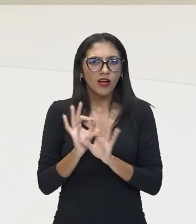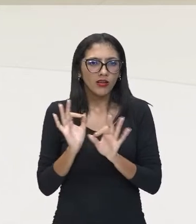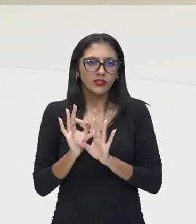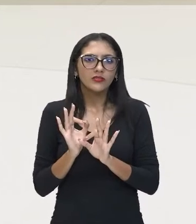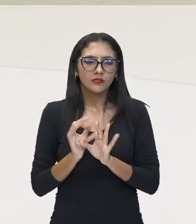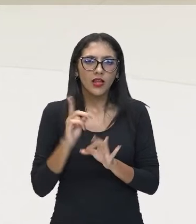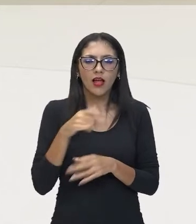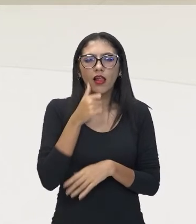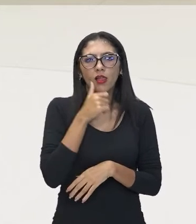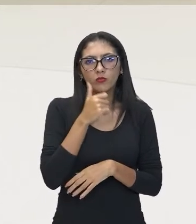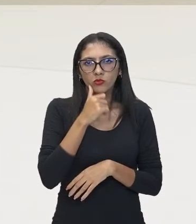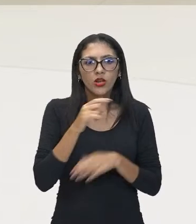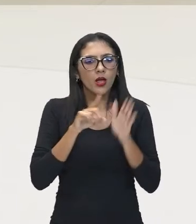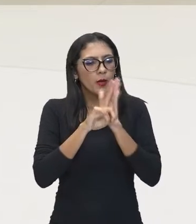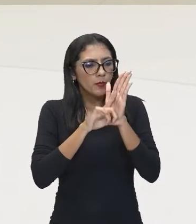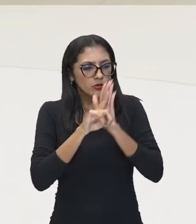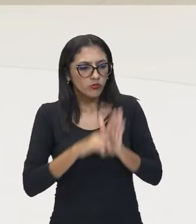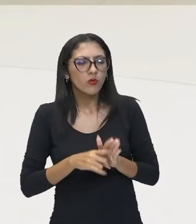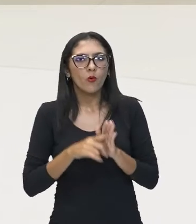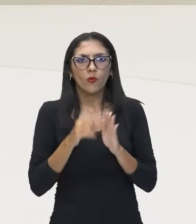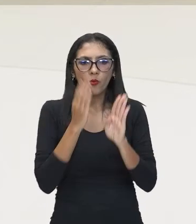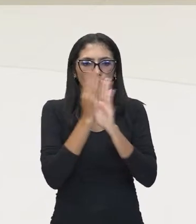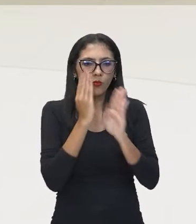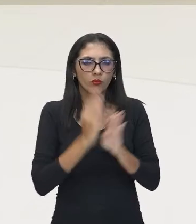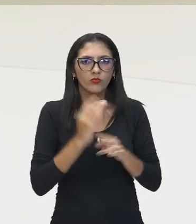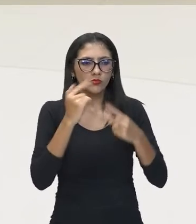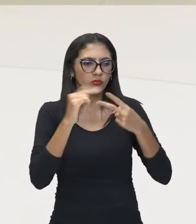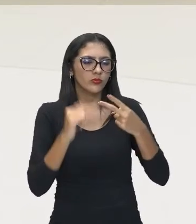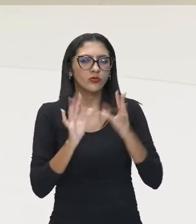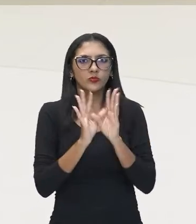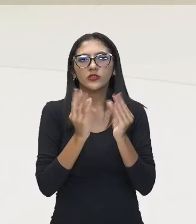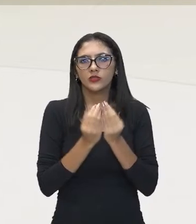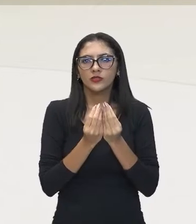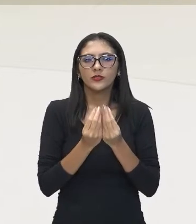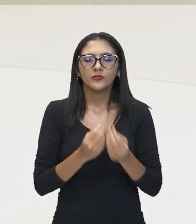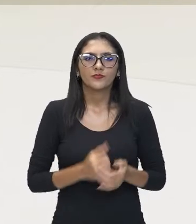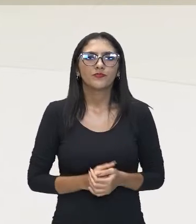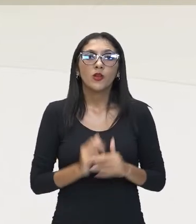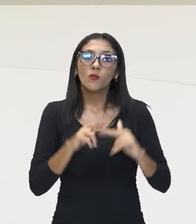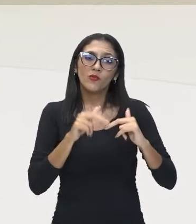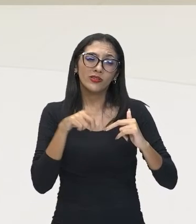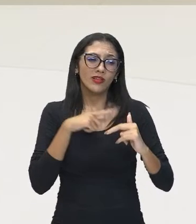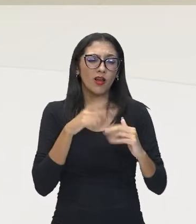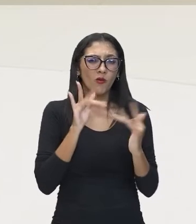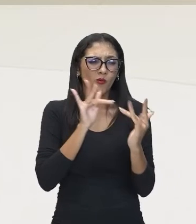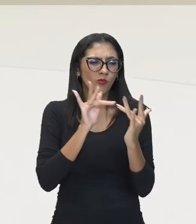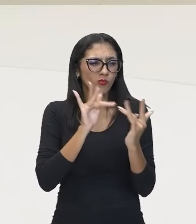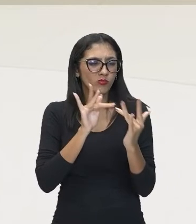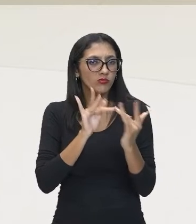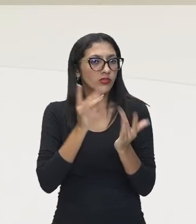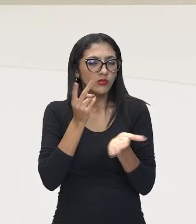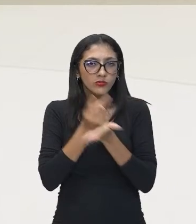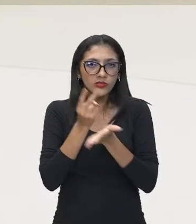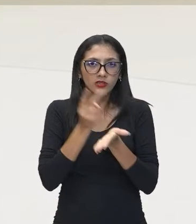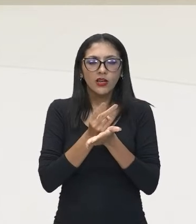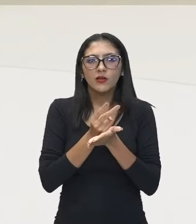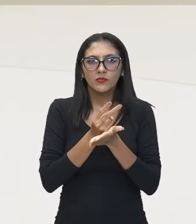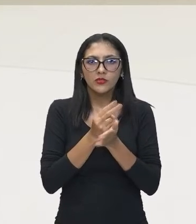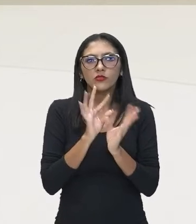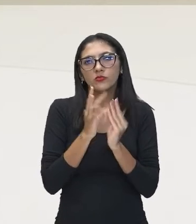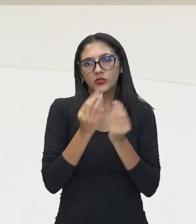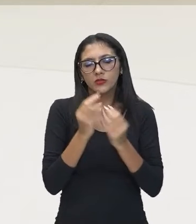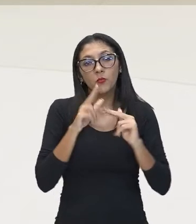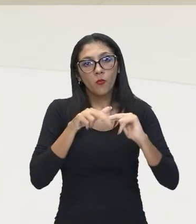acabou descobrindo 2 elementos radioativos, não se sabia, e ela acabava estando em muito contato com